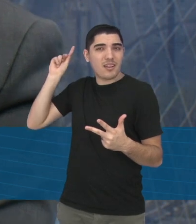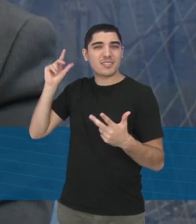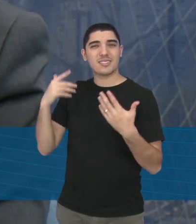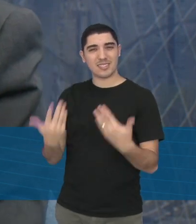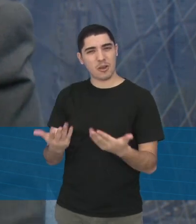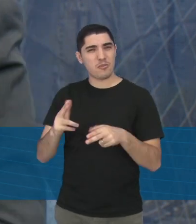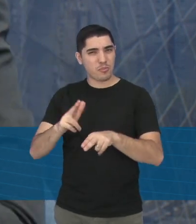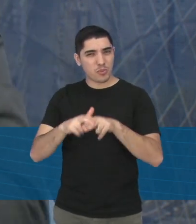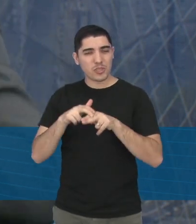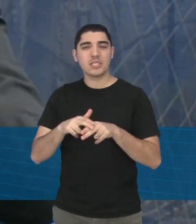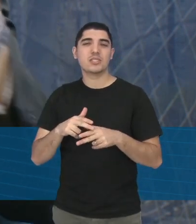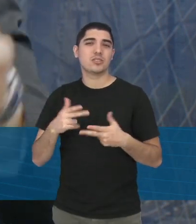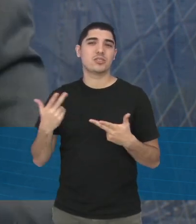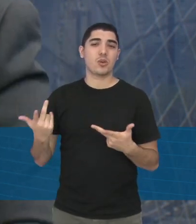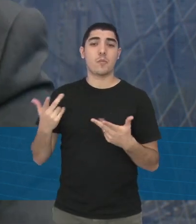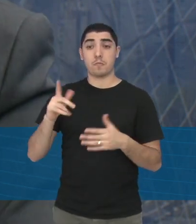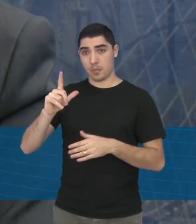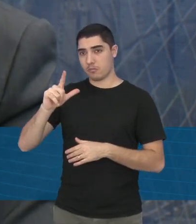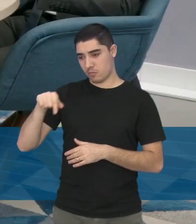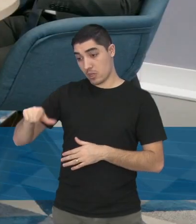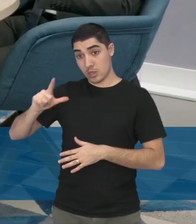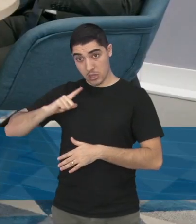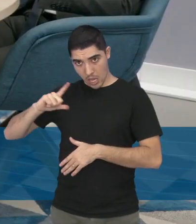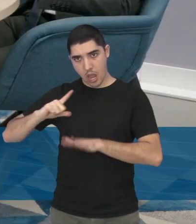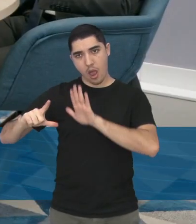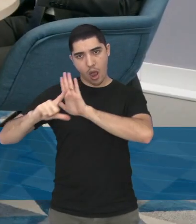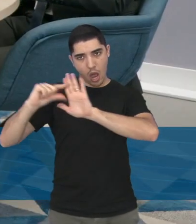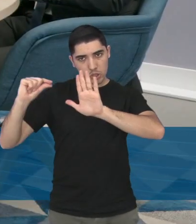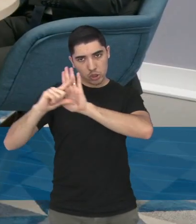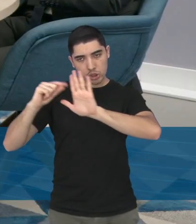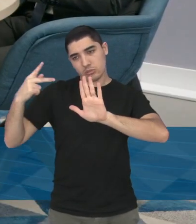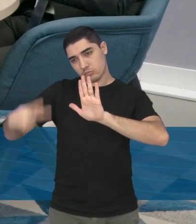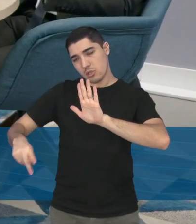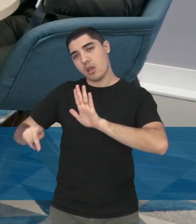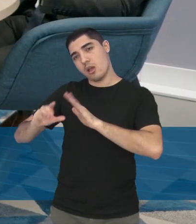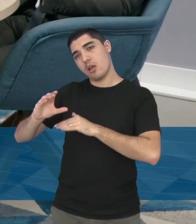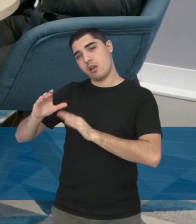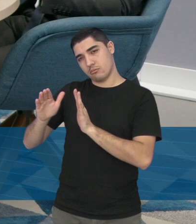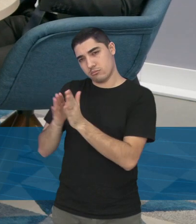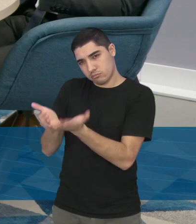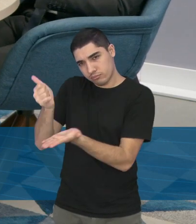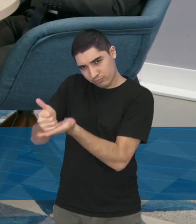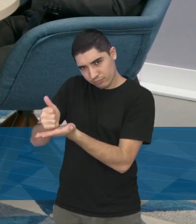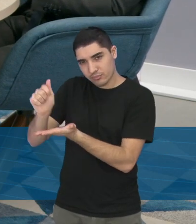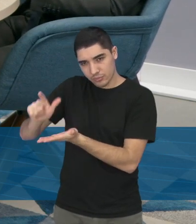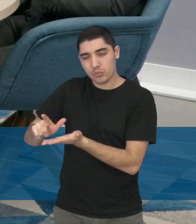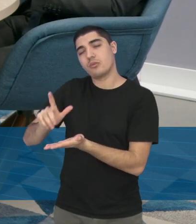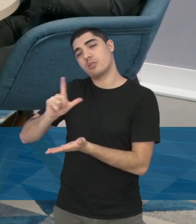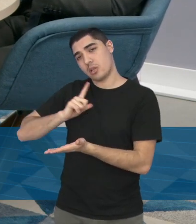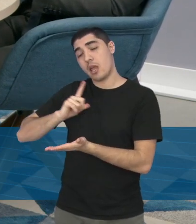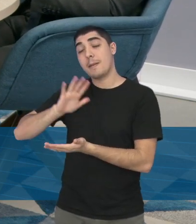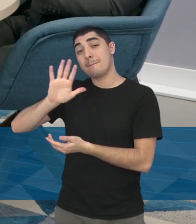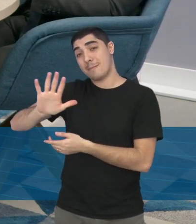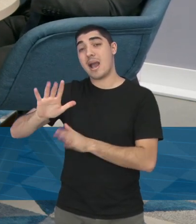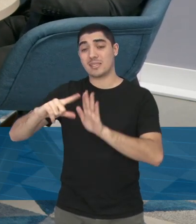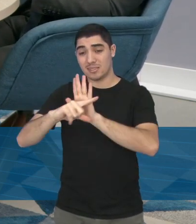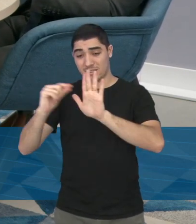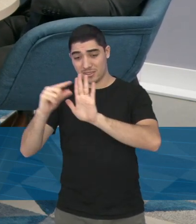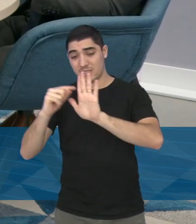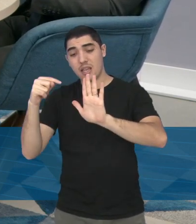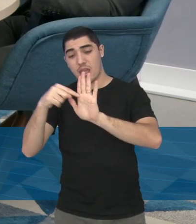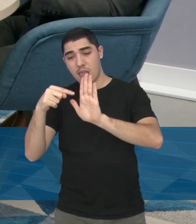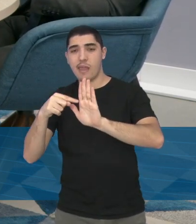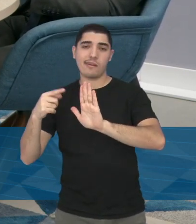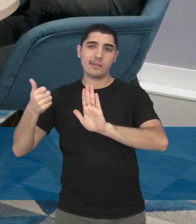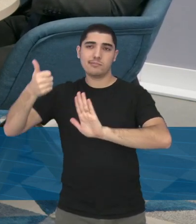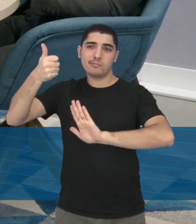não mudou. Ela ainda se socorre, a CLT tem um artigo, mas ela se socorre da DCT. Tanto que a estabilidade se faz nos